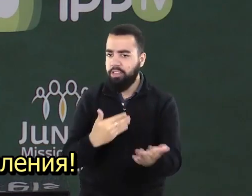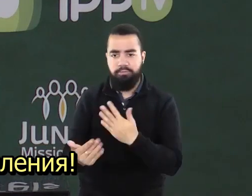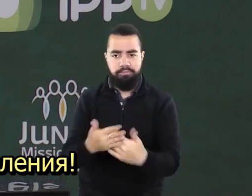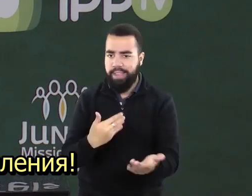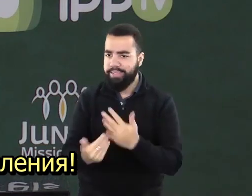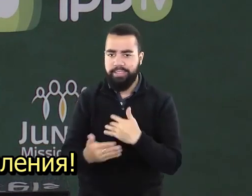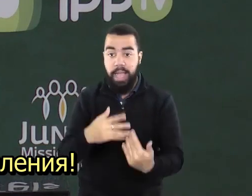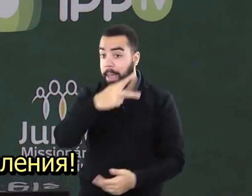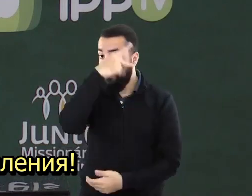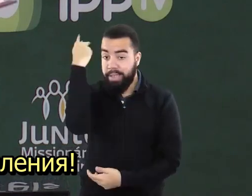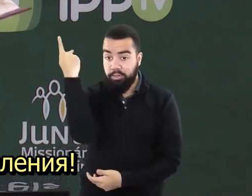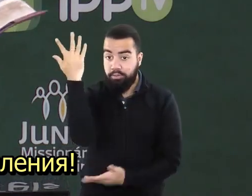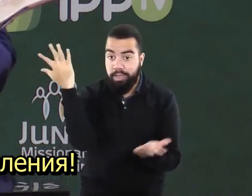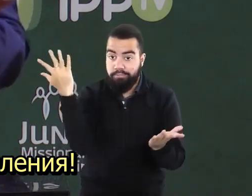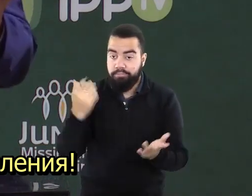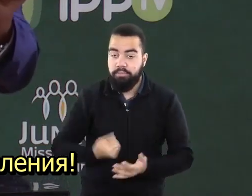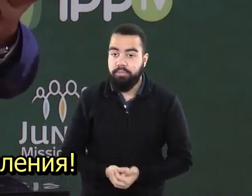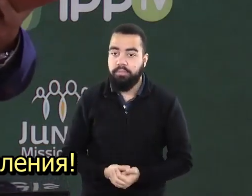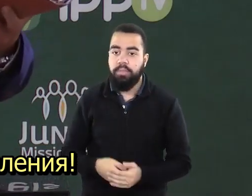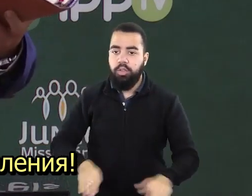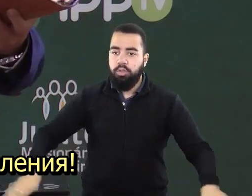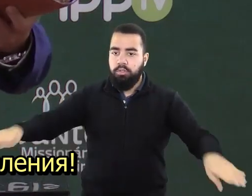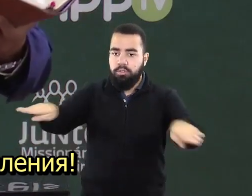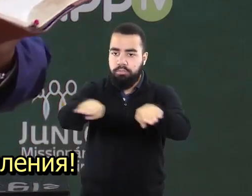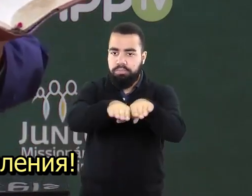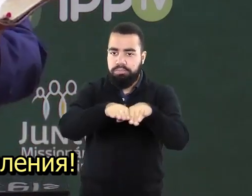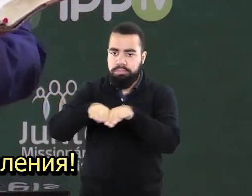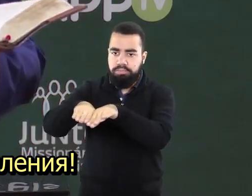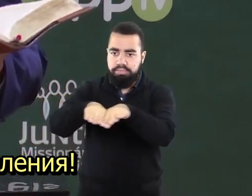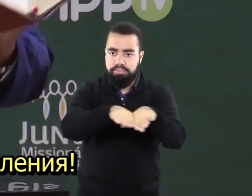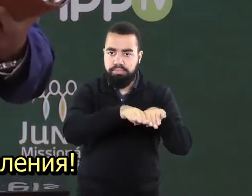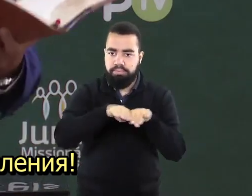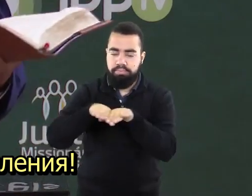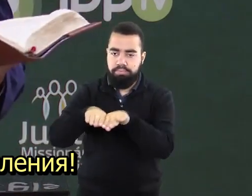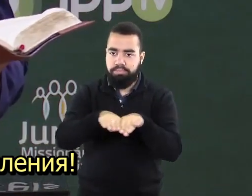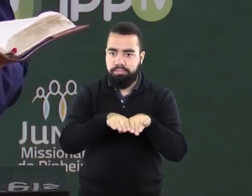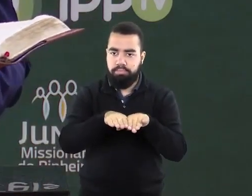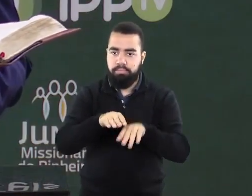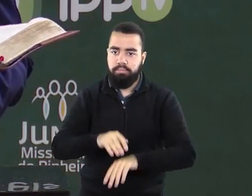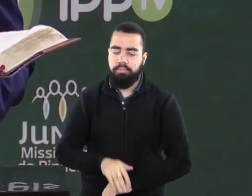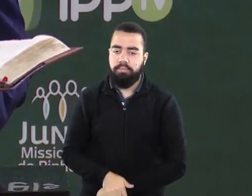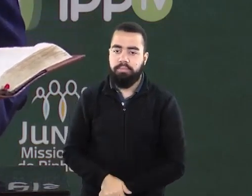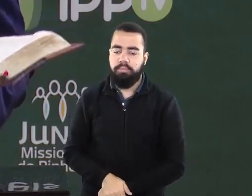mulher não é inferior ao homem no que tange à redenção.